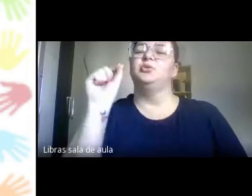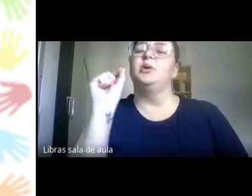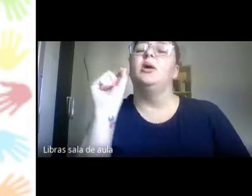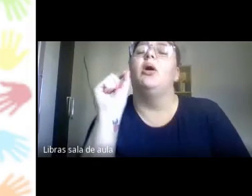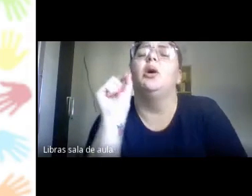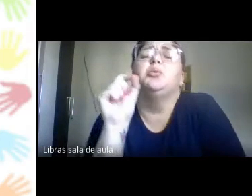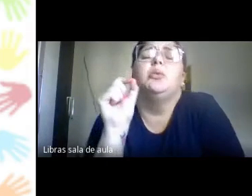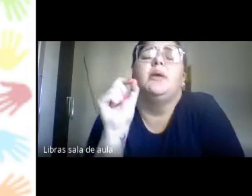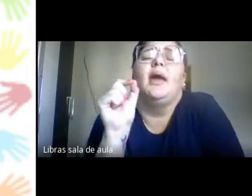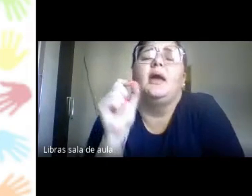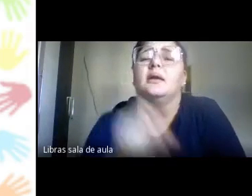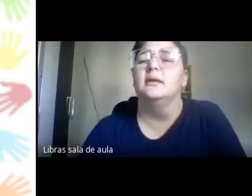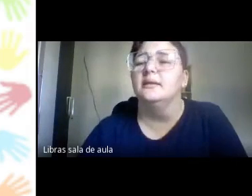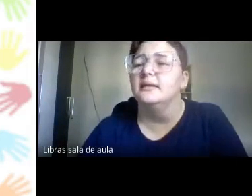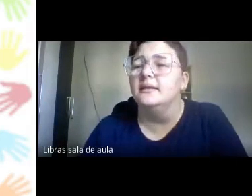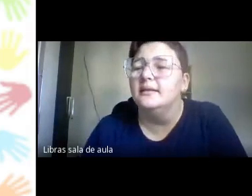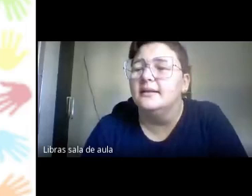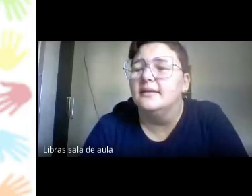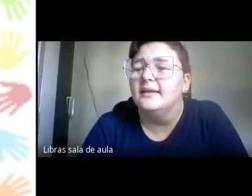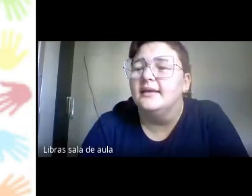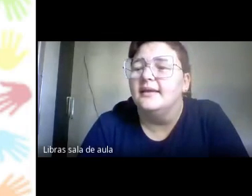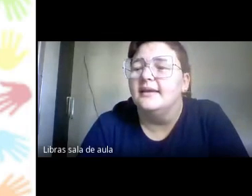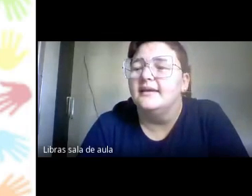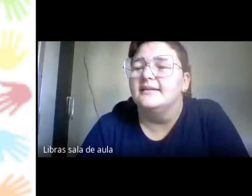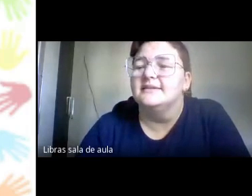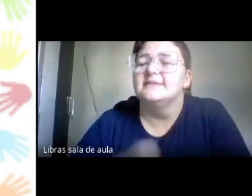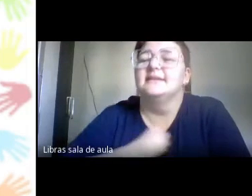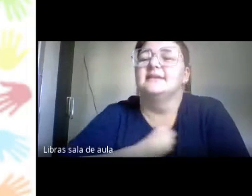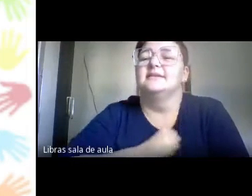Saudade do quê?